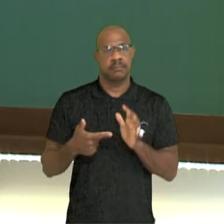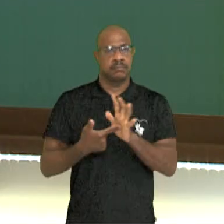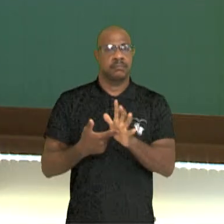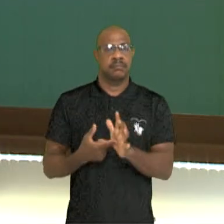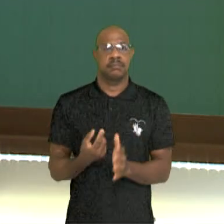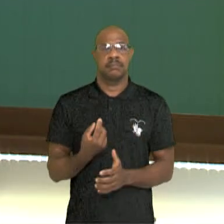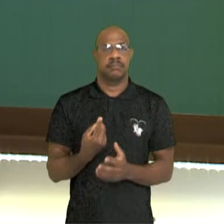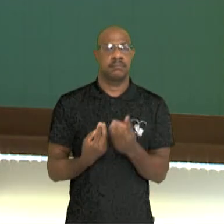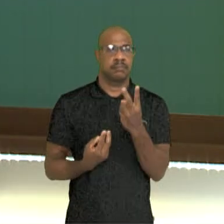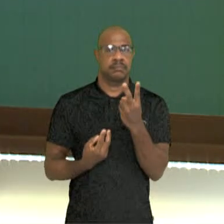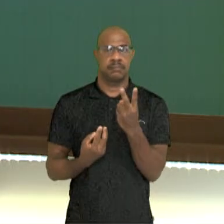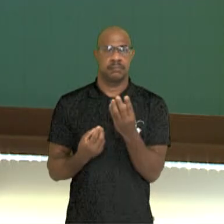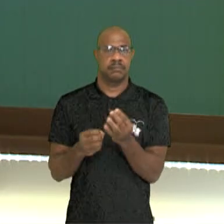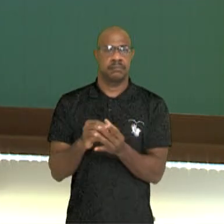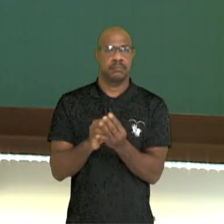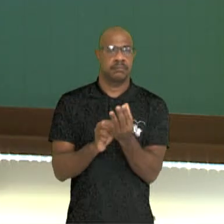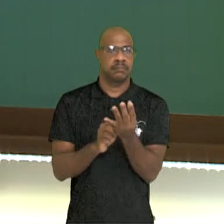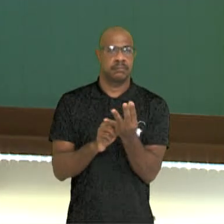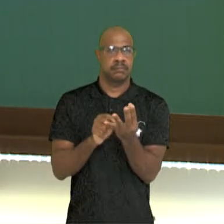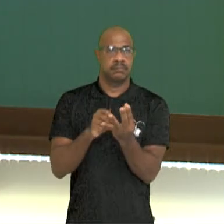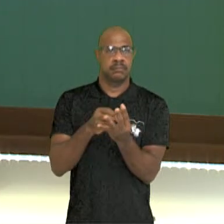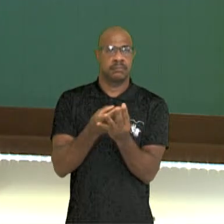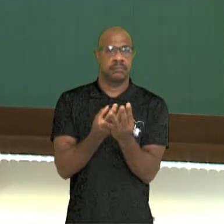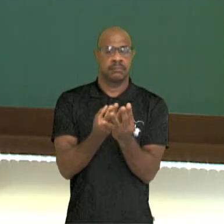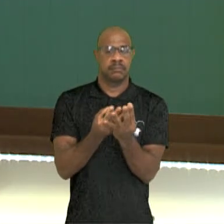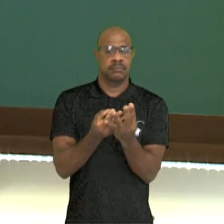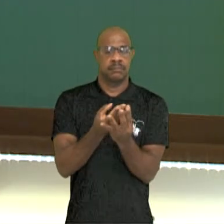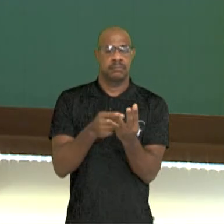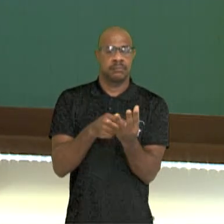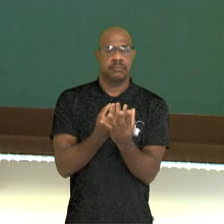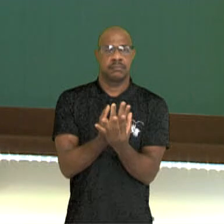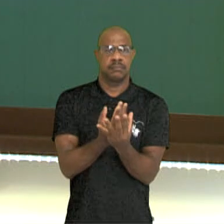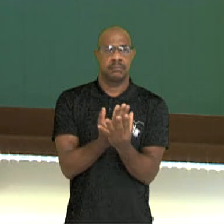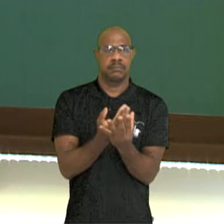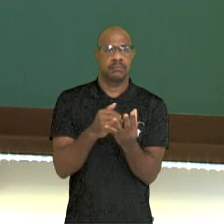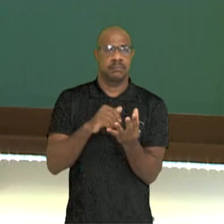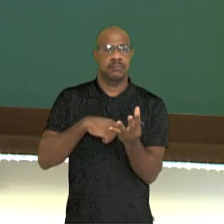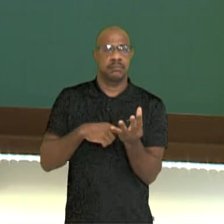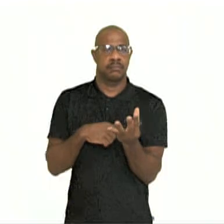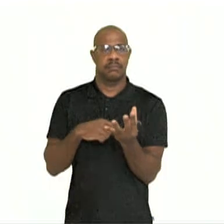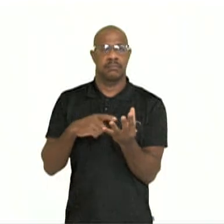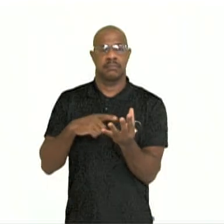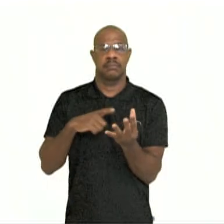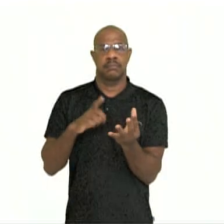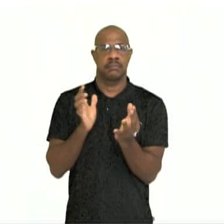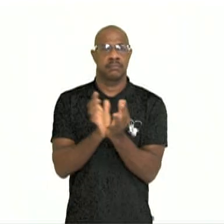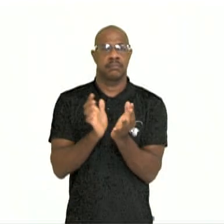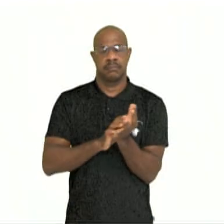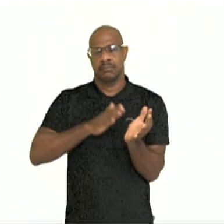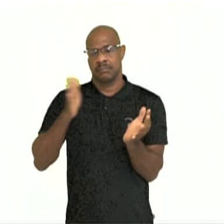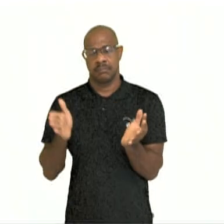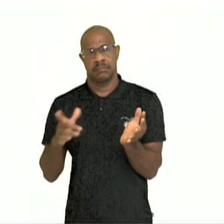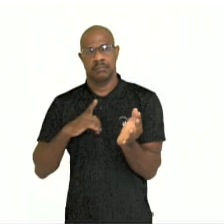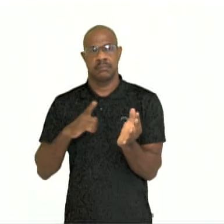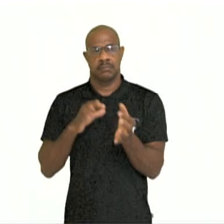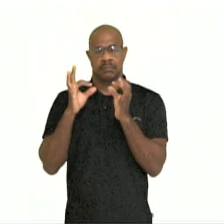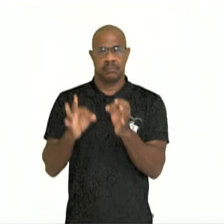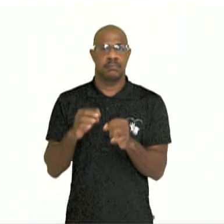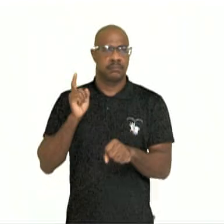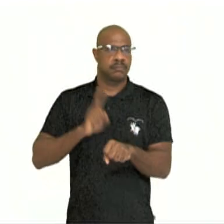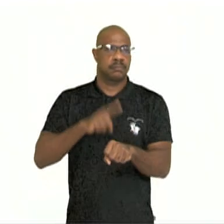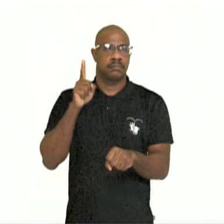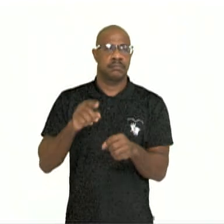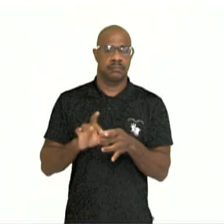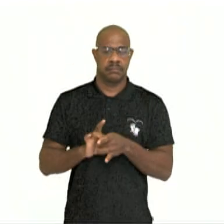esporângios foliares, então aqui temos um e o outro, de pteridófitas, estando o da direita no exato momento